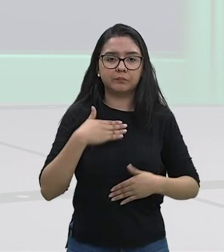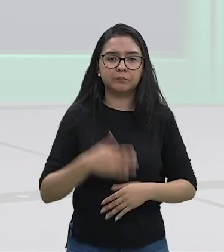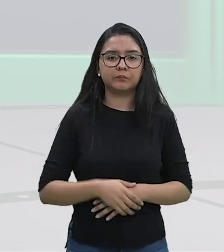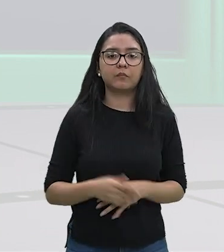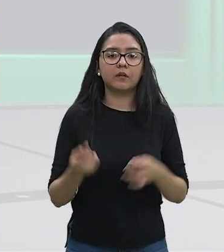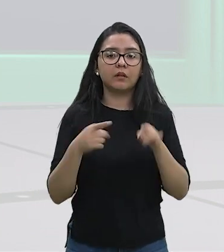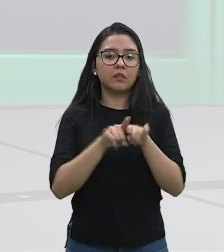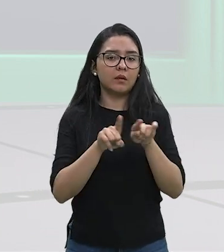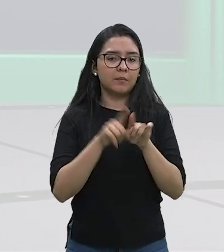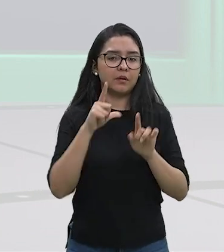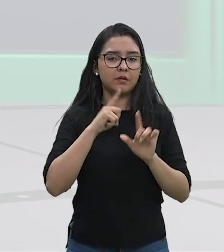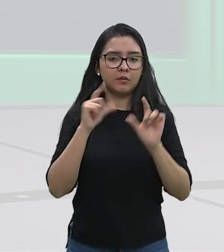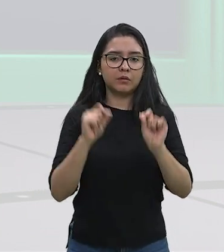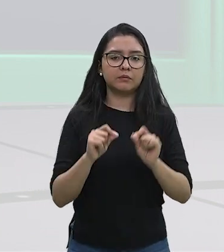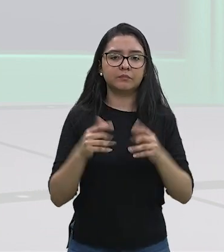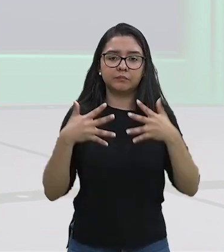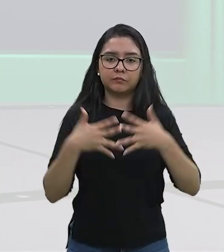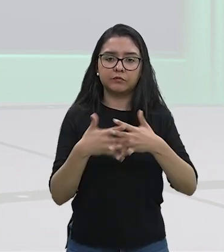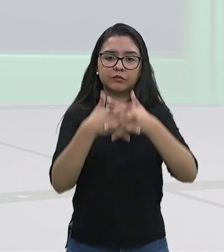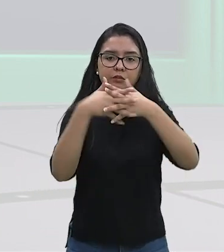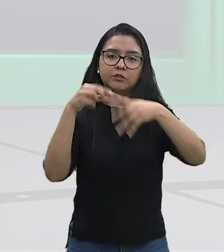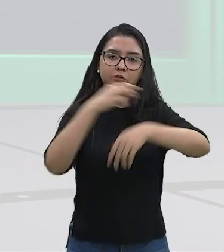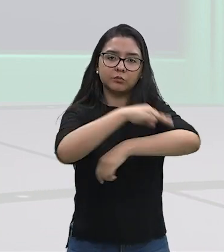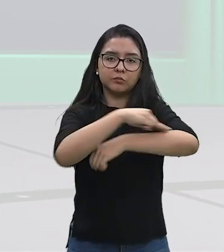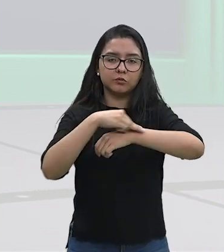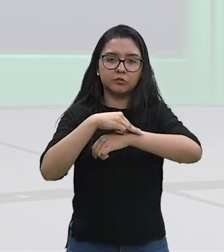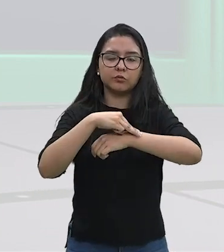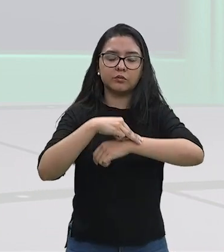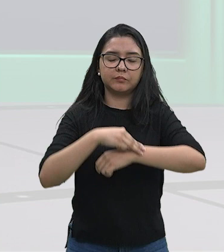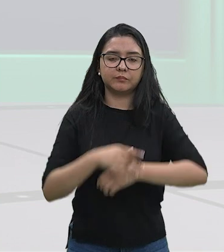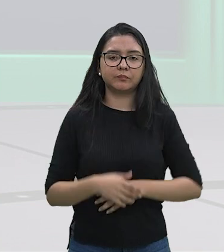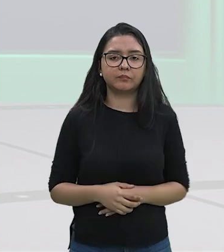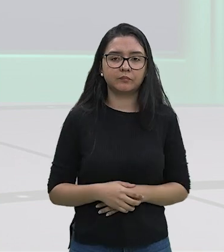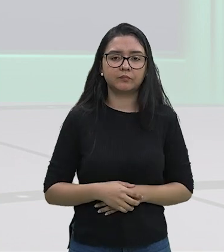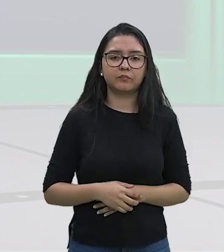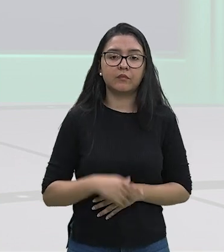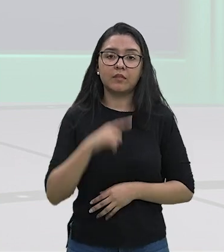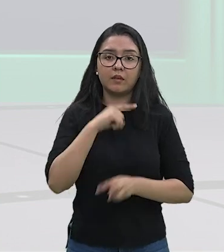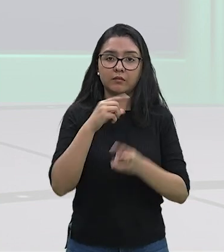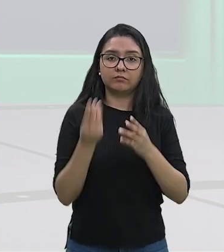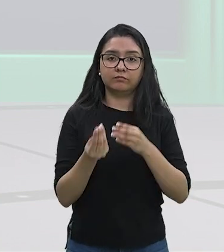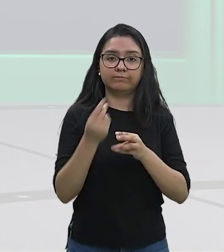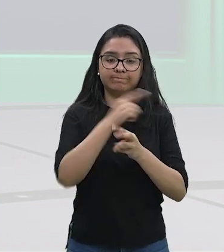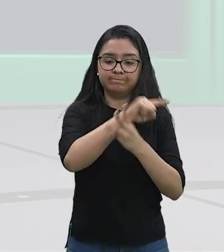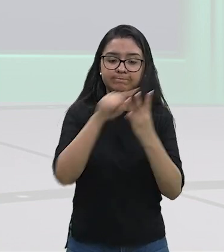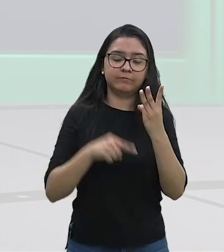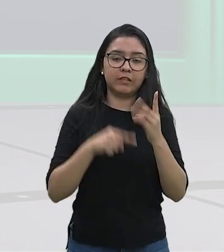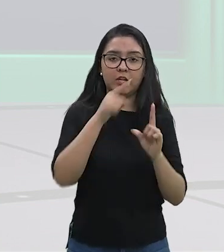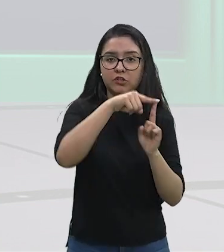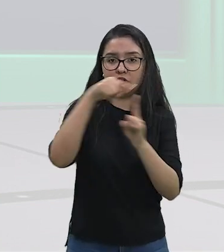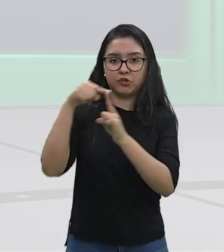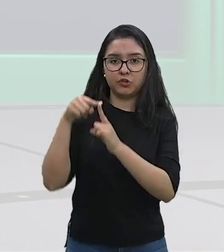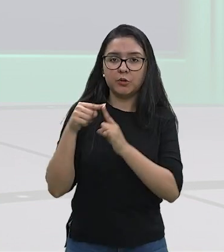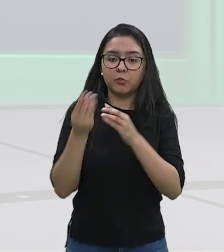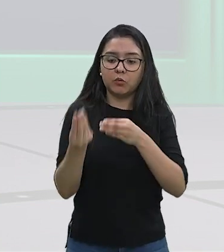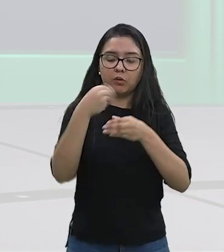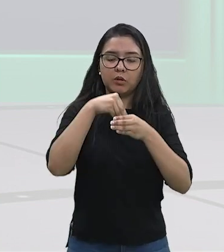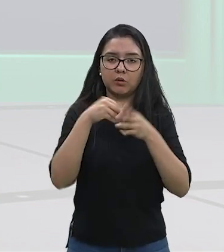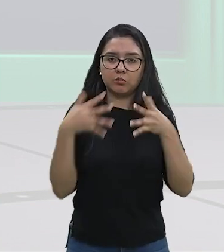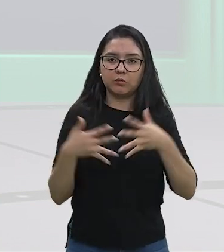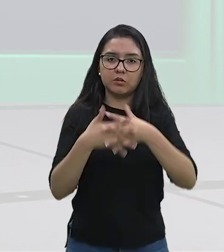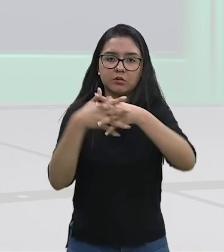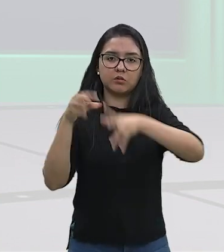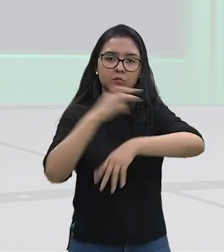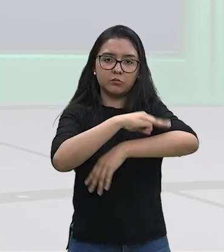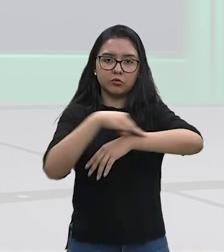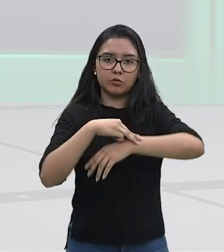nós temos ainda o tecido muscular. O tecido muscular ele é dividido em 3 tipos. O muscular